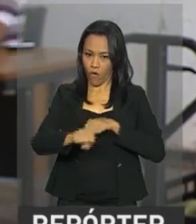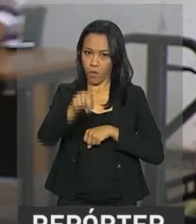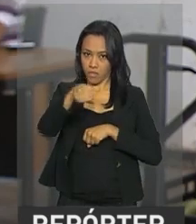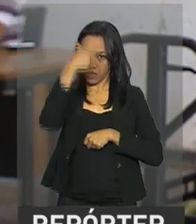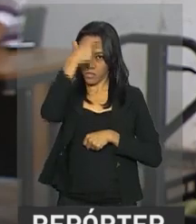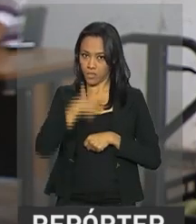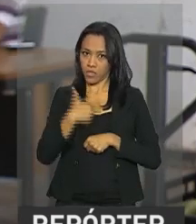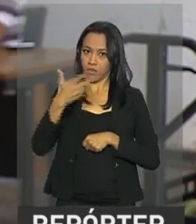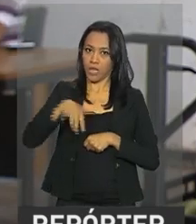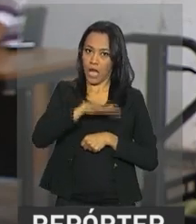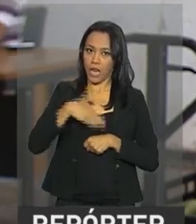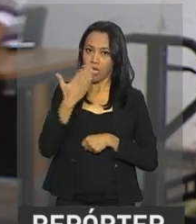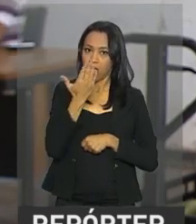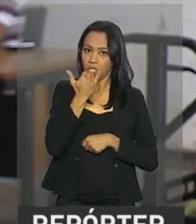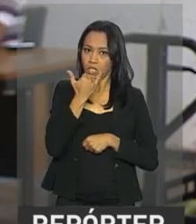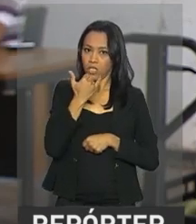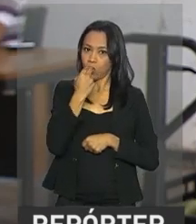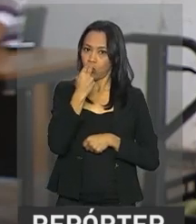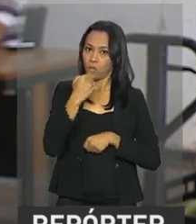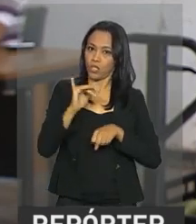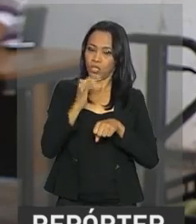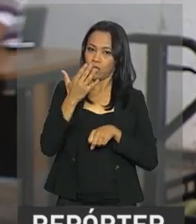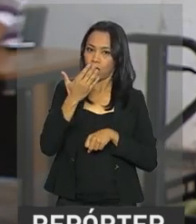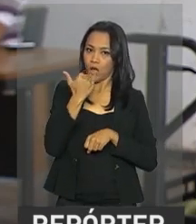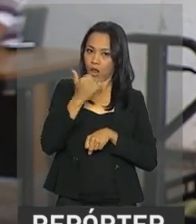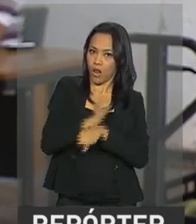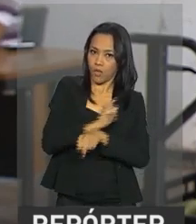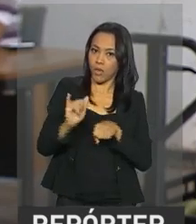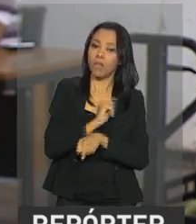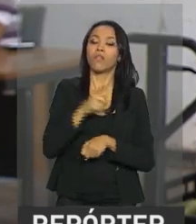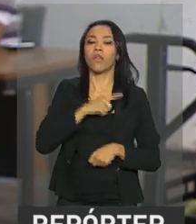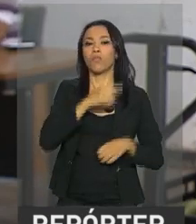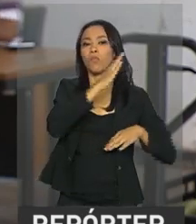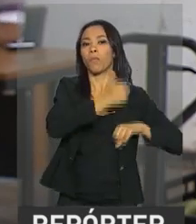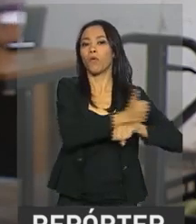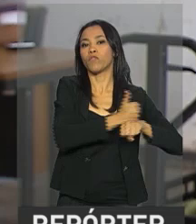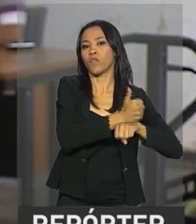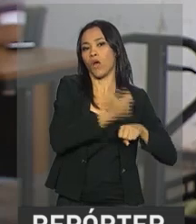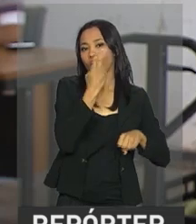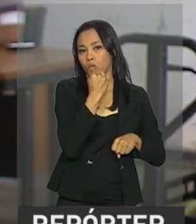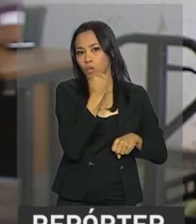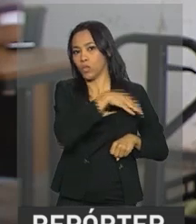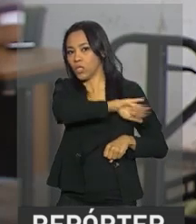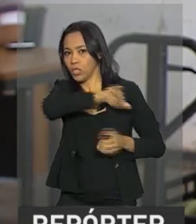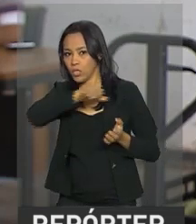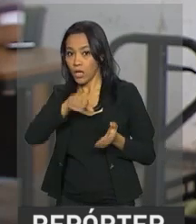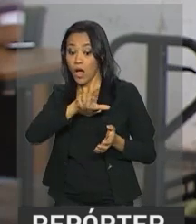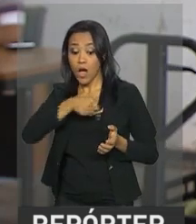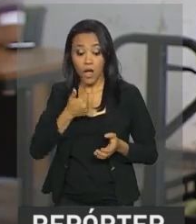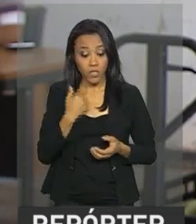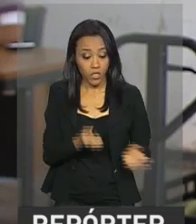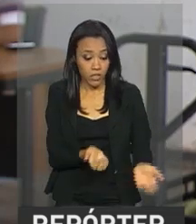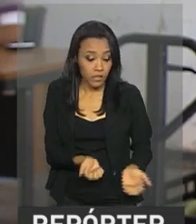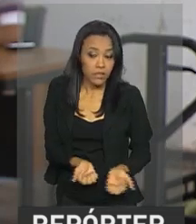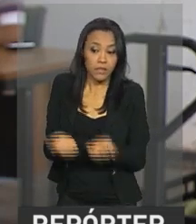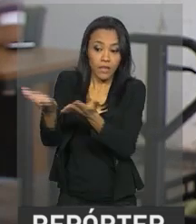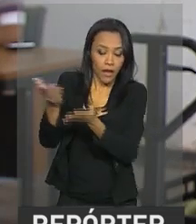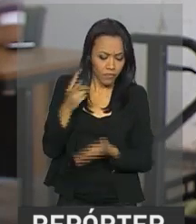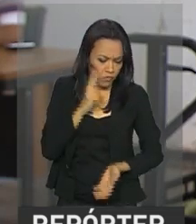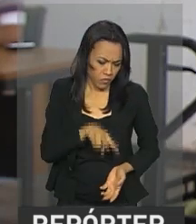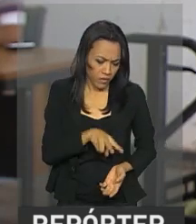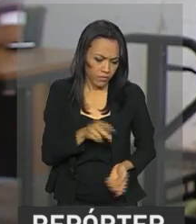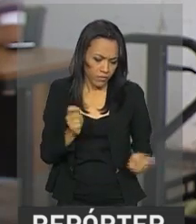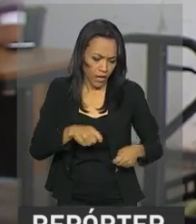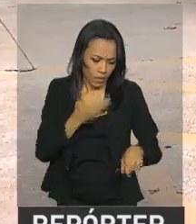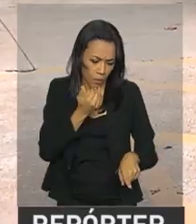também contamos com uma nutricionista. E os alimentos, antes de ser doados, ele é verificado se está em condições